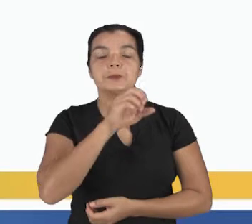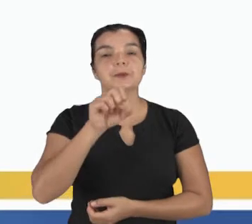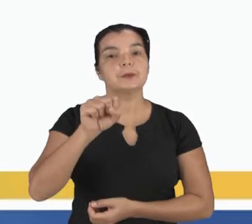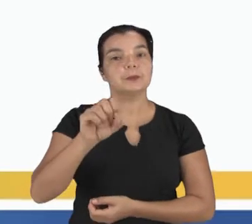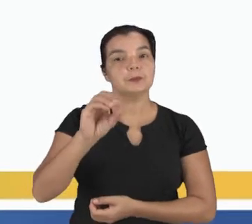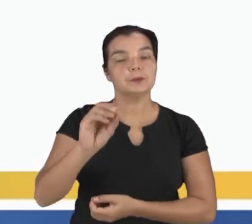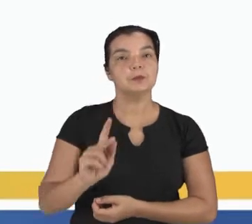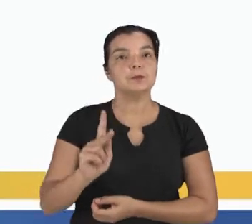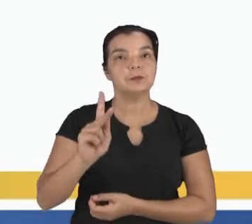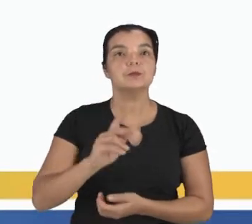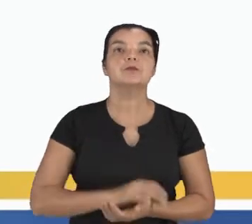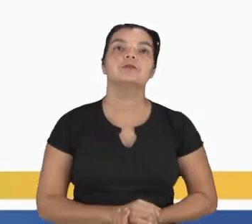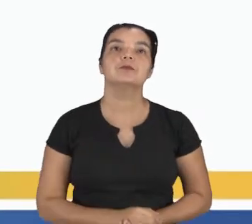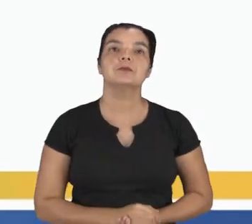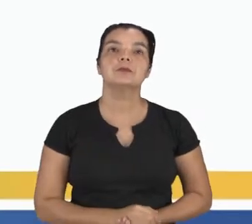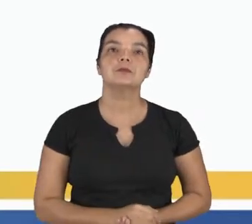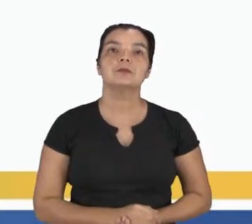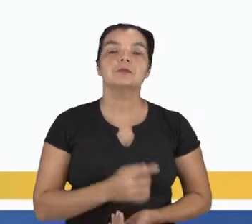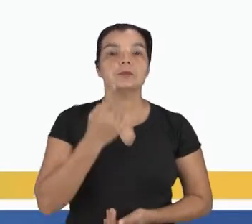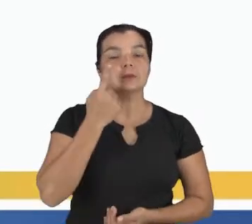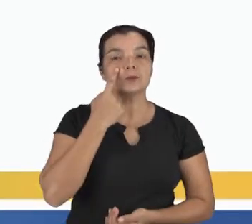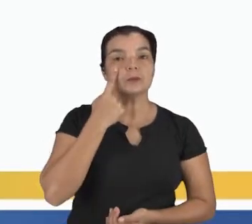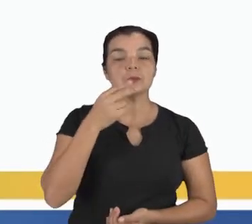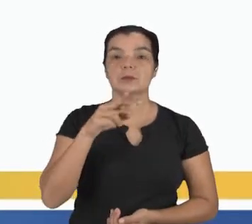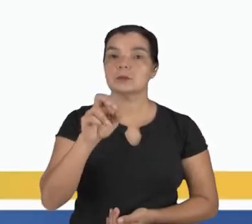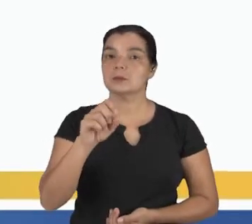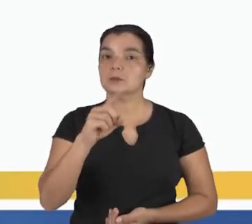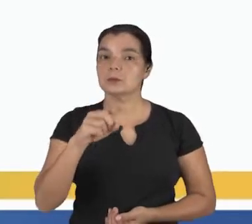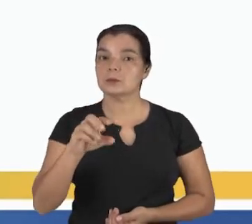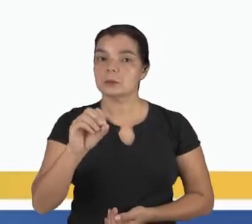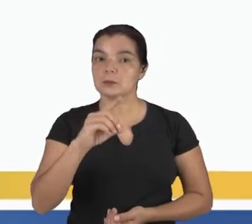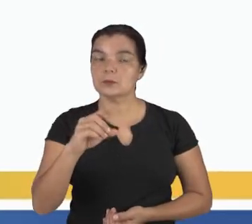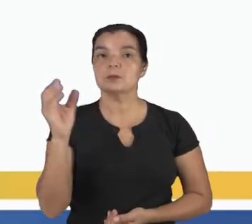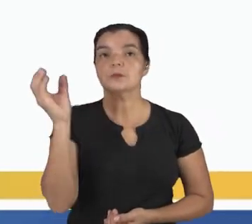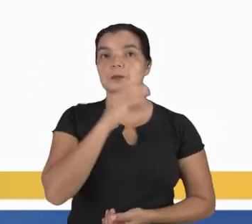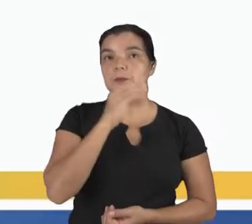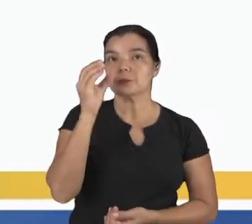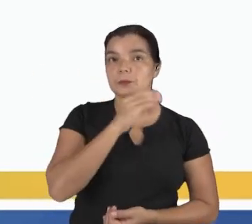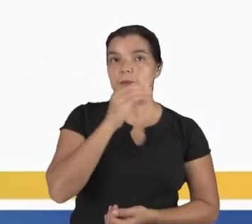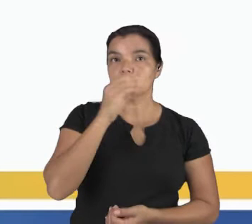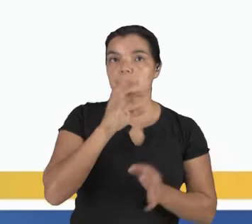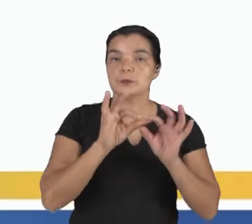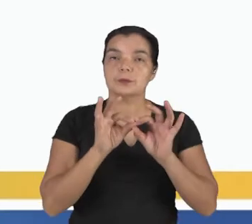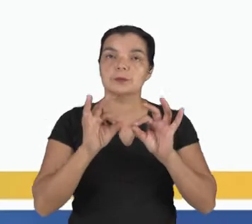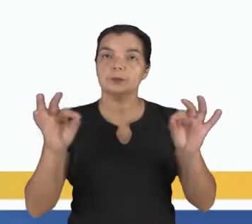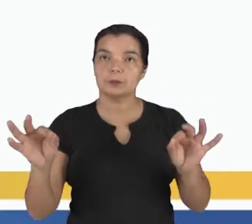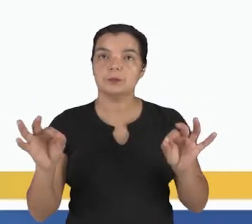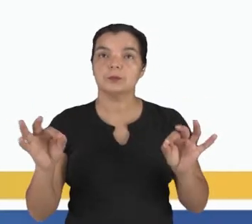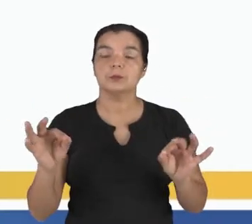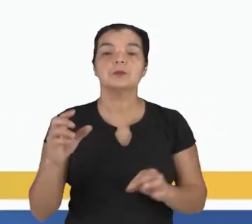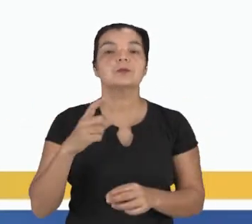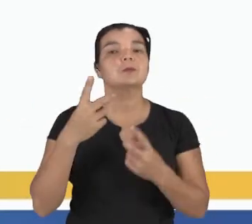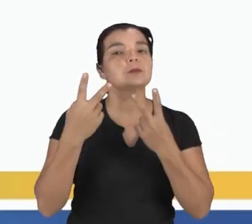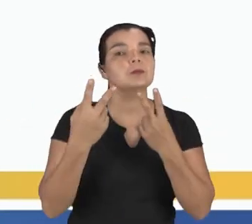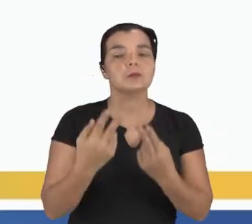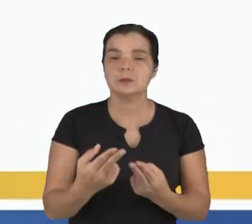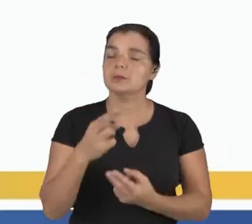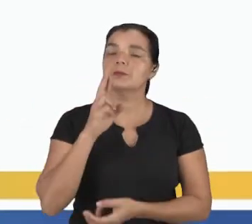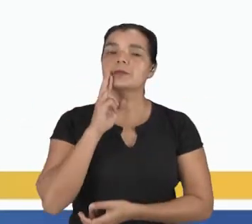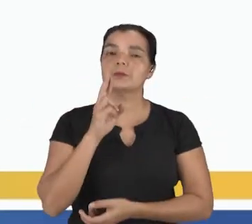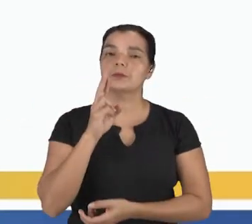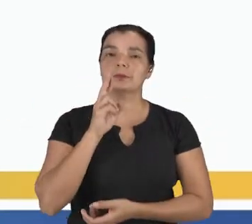de 80 km. Note que as razões entre a velocidade e a distância